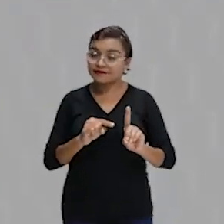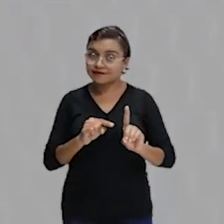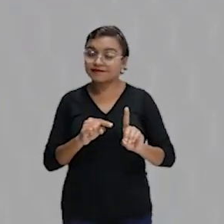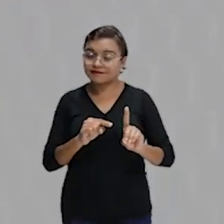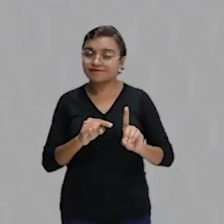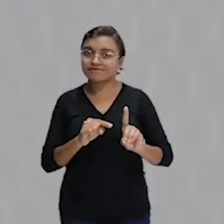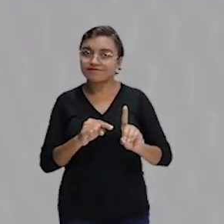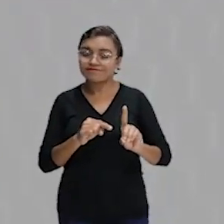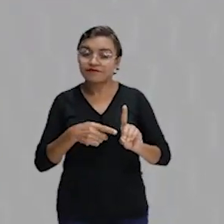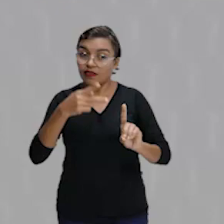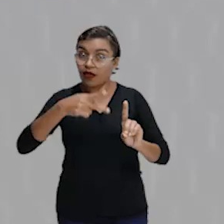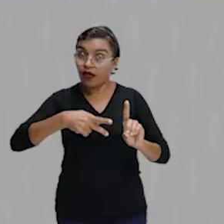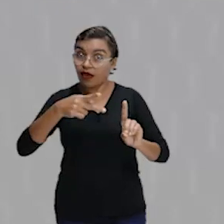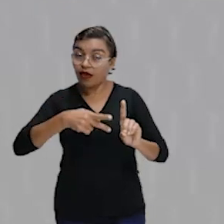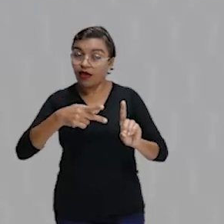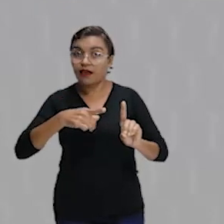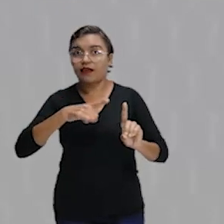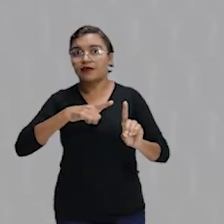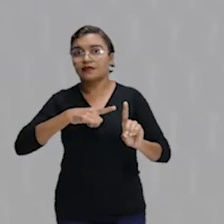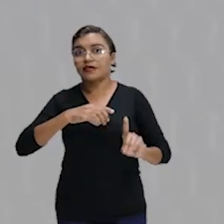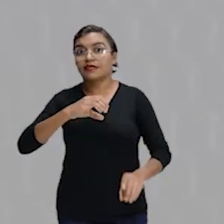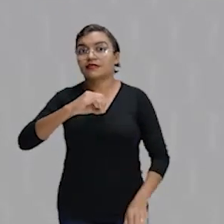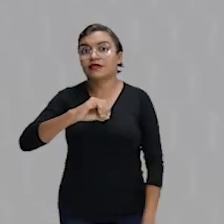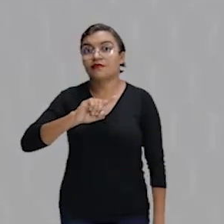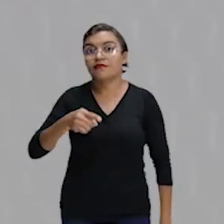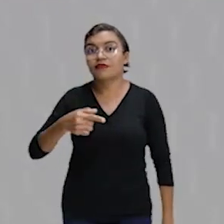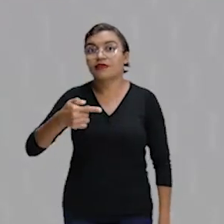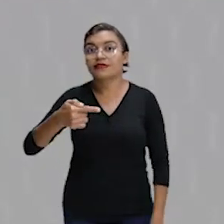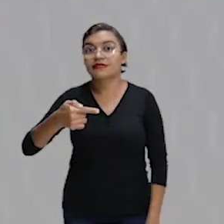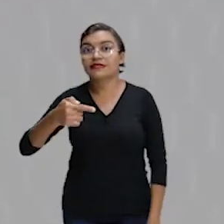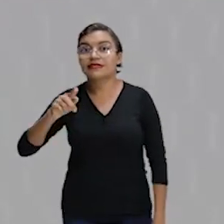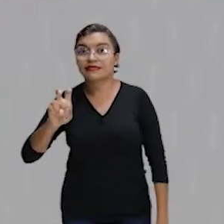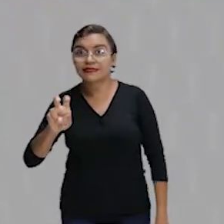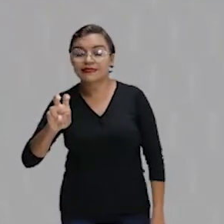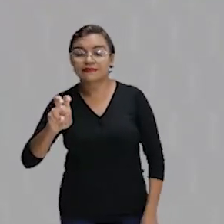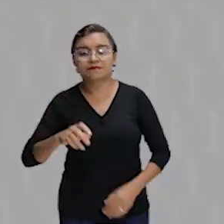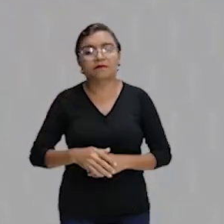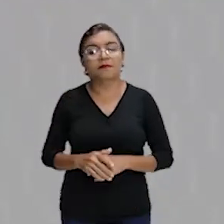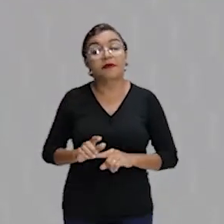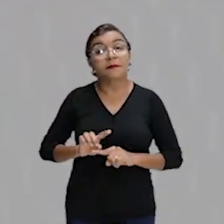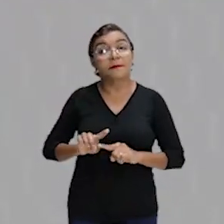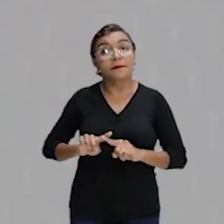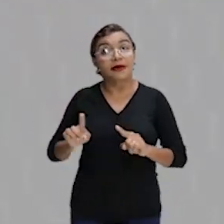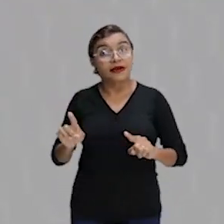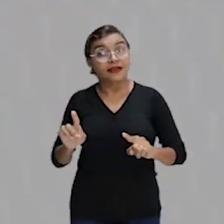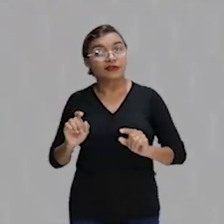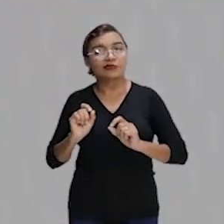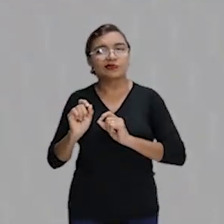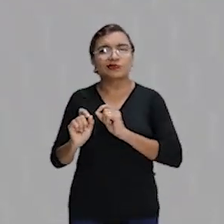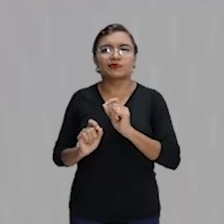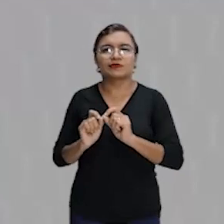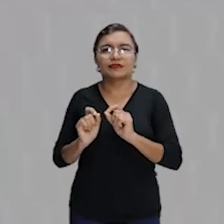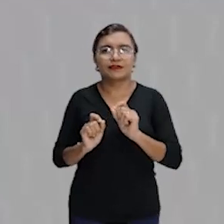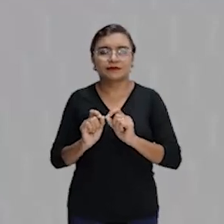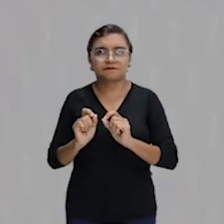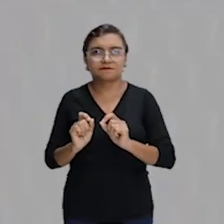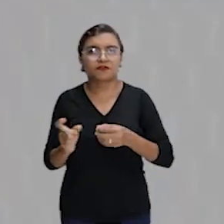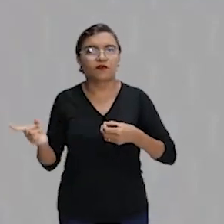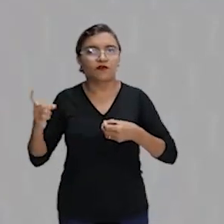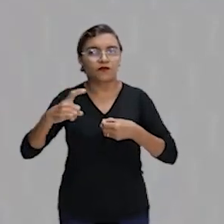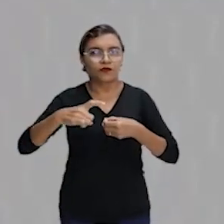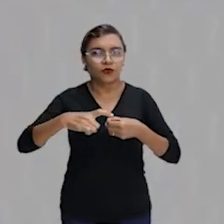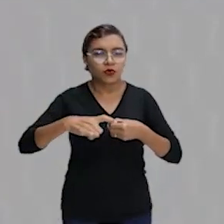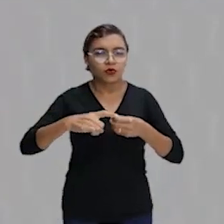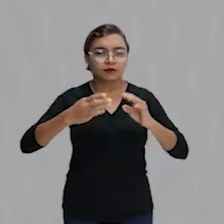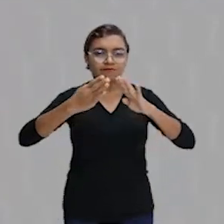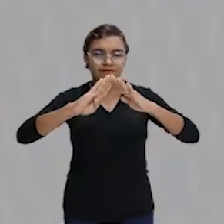em ambas tem o 0,75. Mas aí eu volto, tá, a análise para